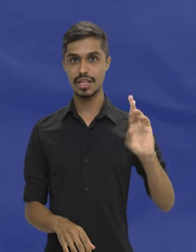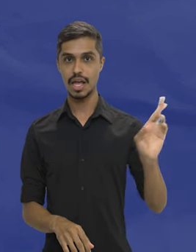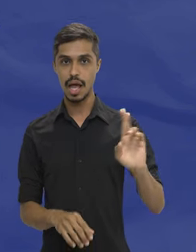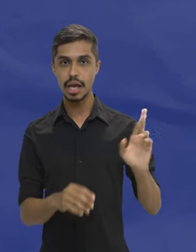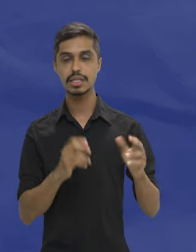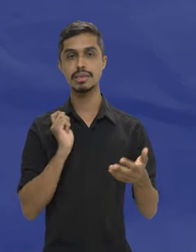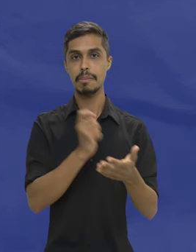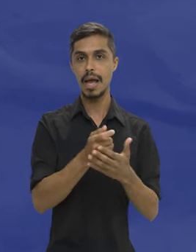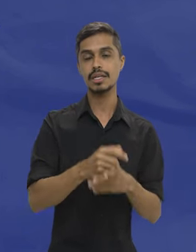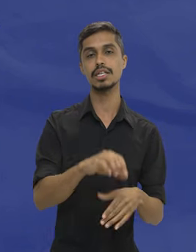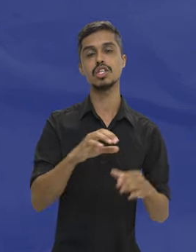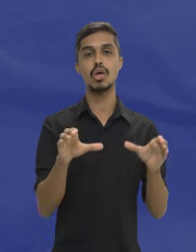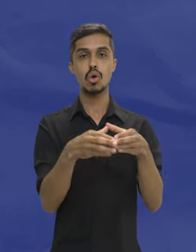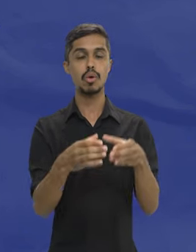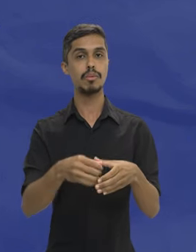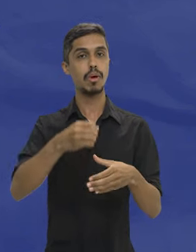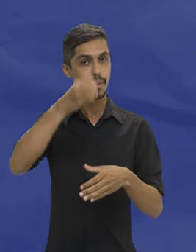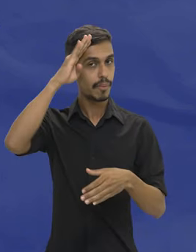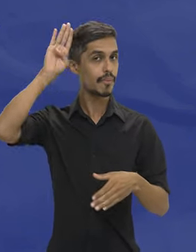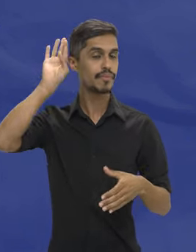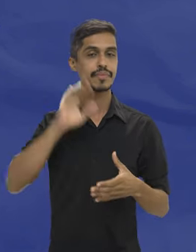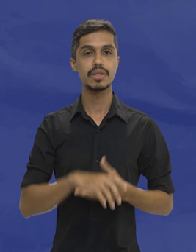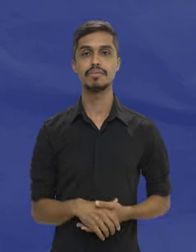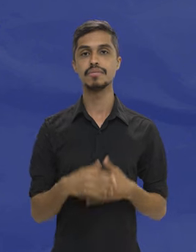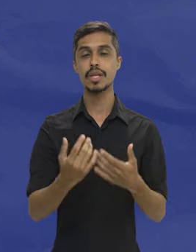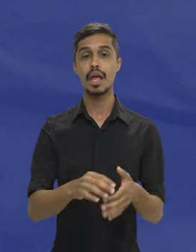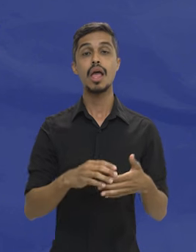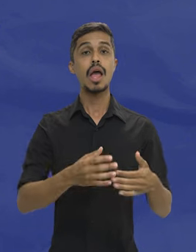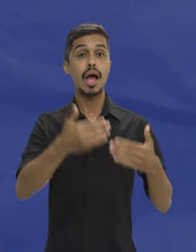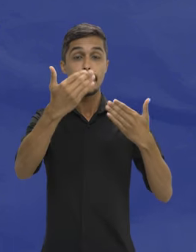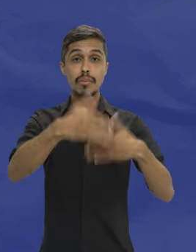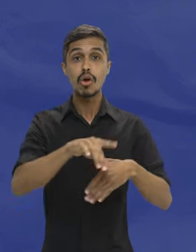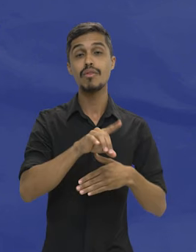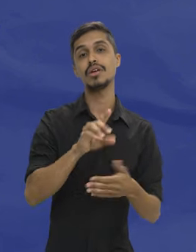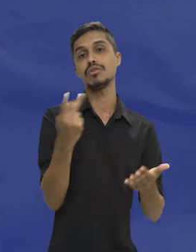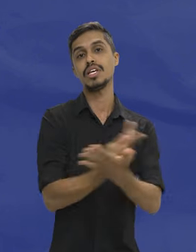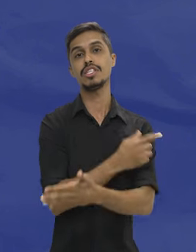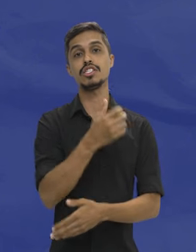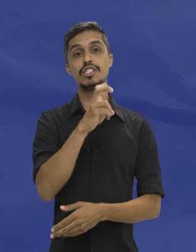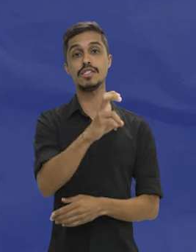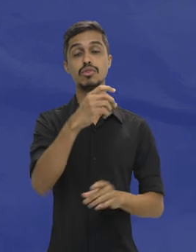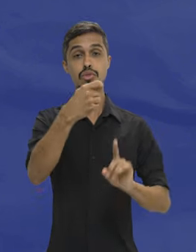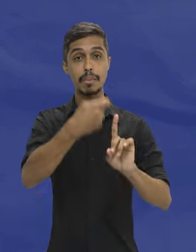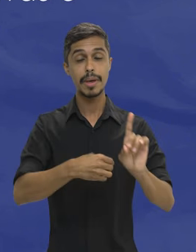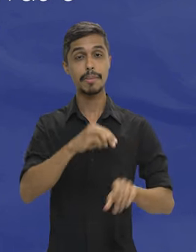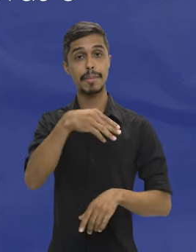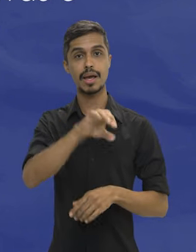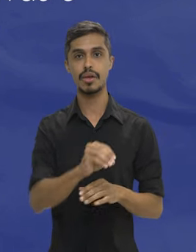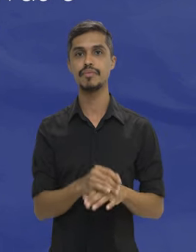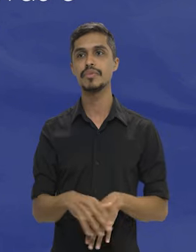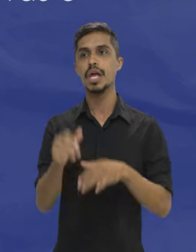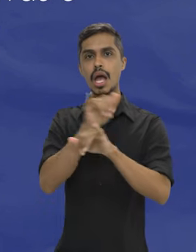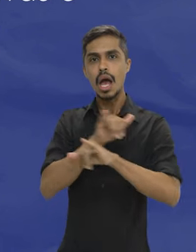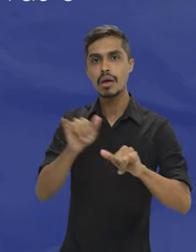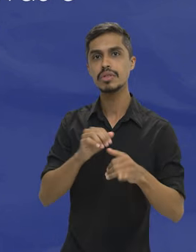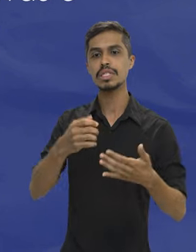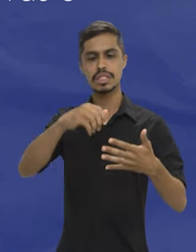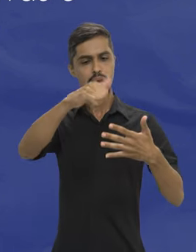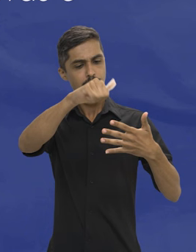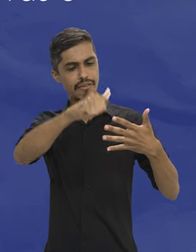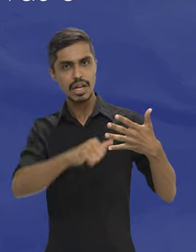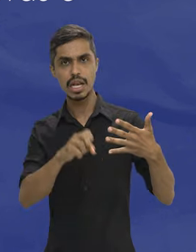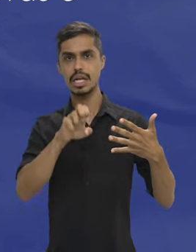,00 para nível superior. A aplicação das provas está marcada para 5 de maio. A divulgação dos resultados das provas